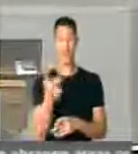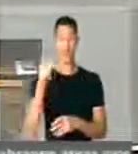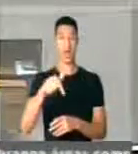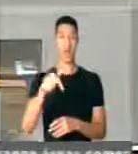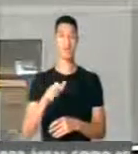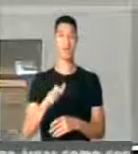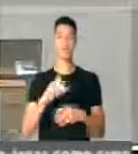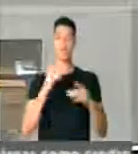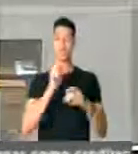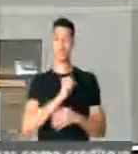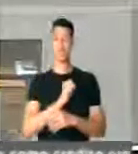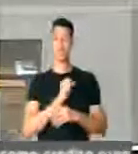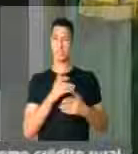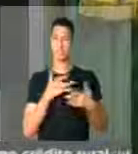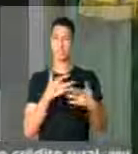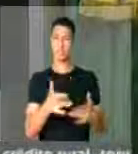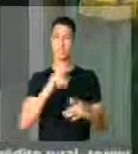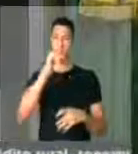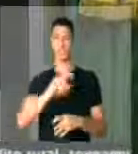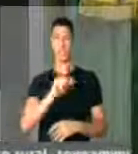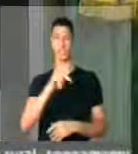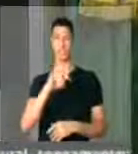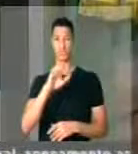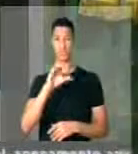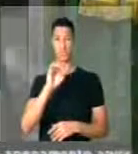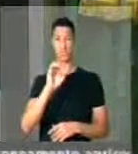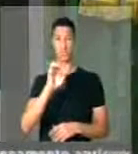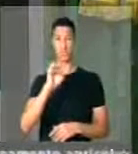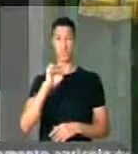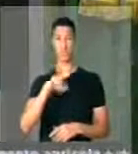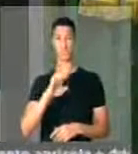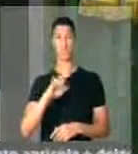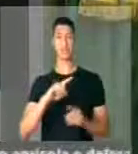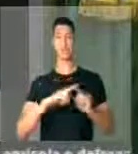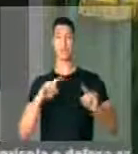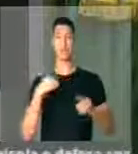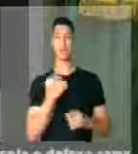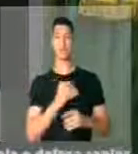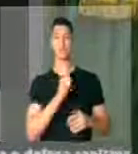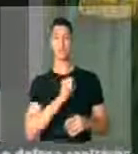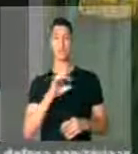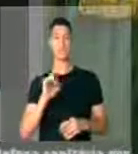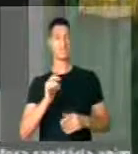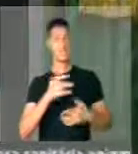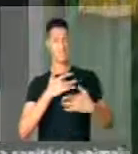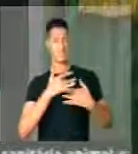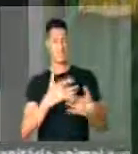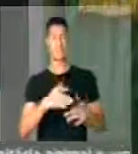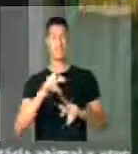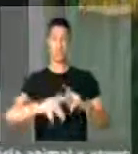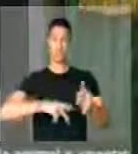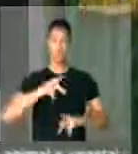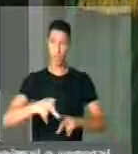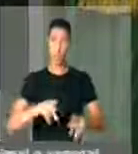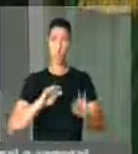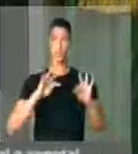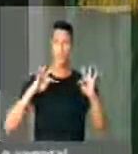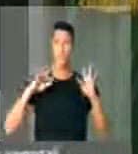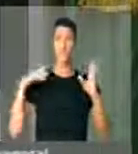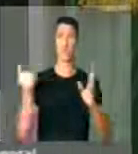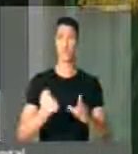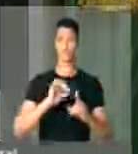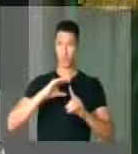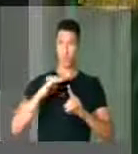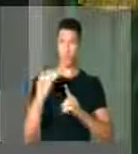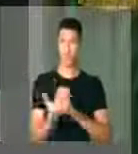aqui em solidariedade ao chapecoense é pouco. Mas a nossa solidariedade, sim, ao povo de Chapecó, toda a